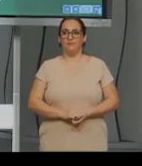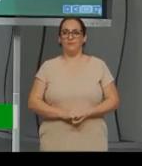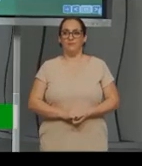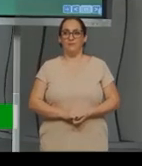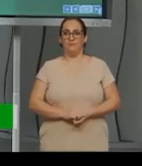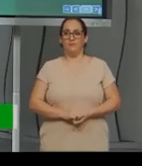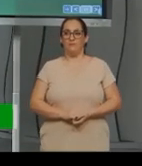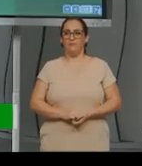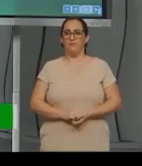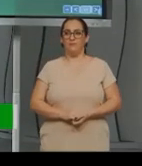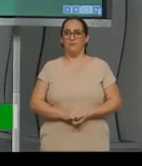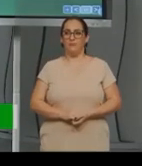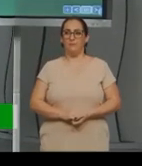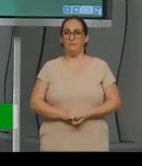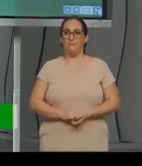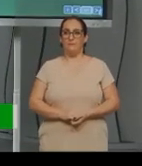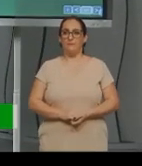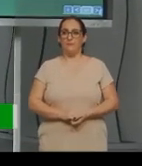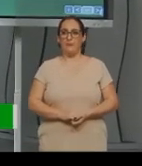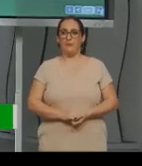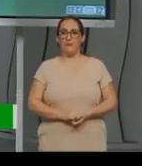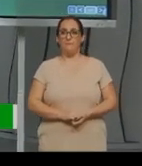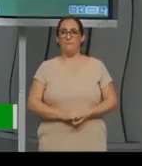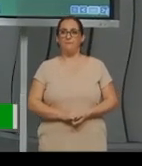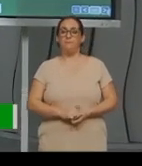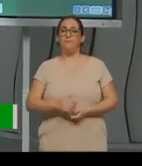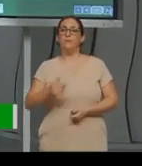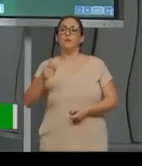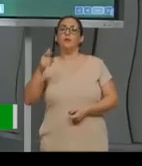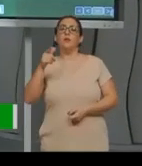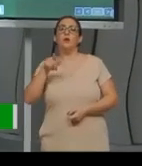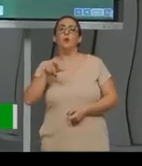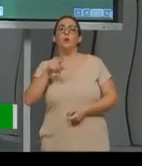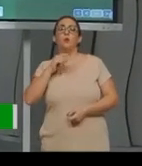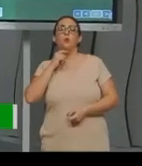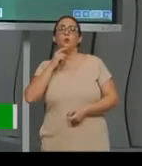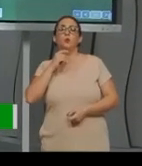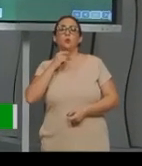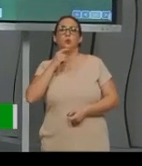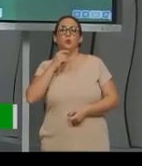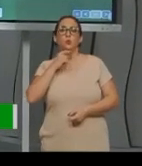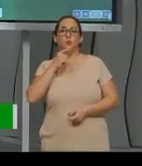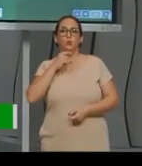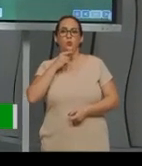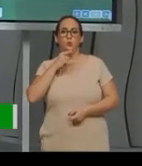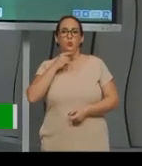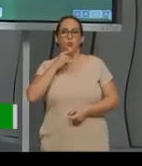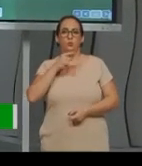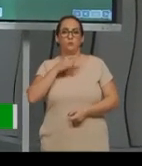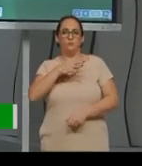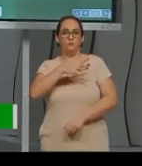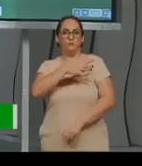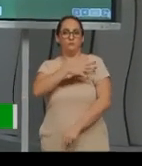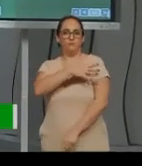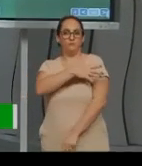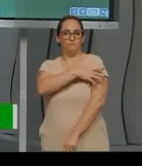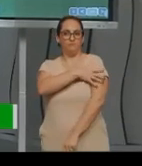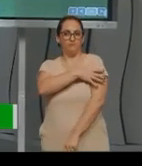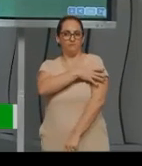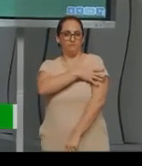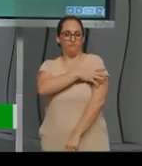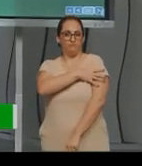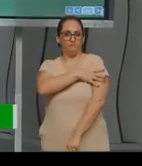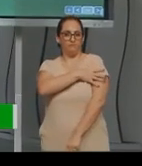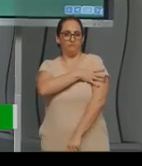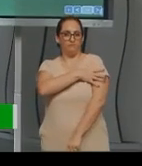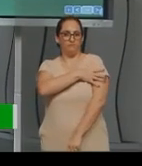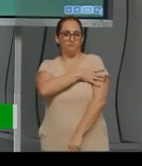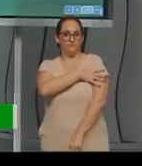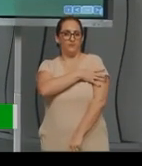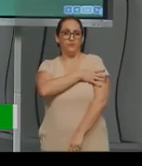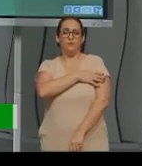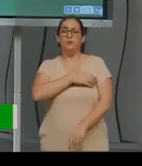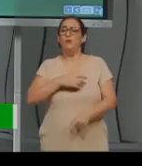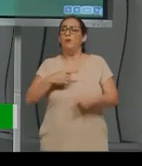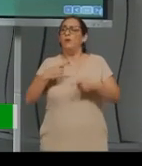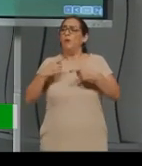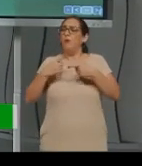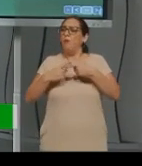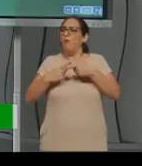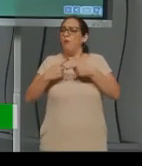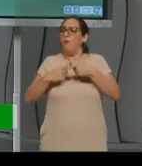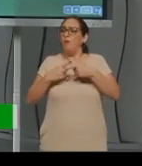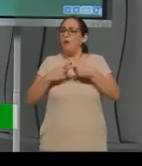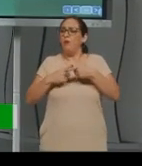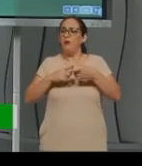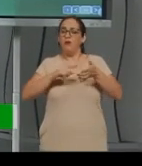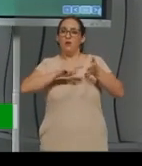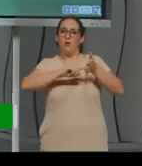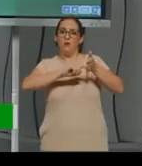próxima pergunta. Nossa próxima dúvida agora é uma dúvida de quarto ano. Professora Silvana, por que a